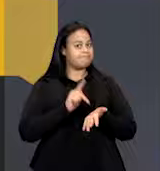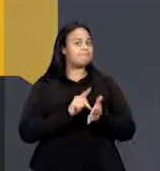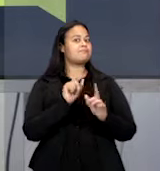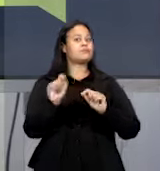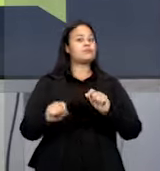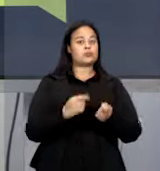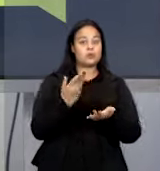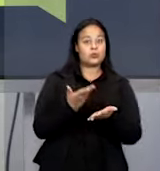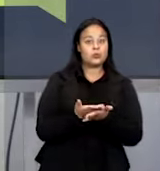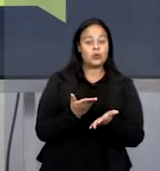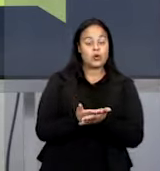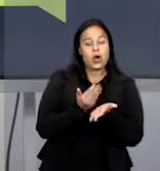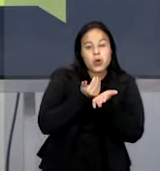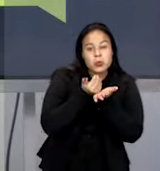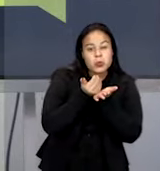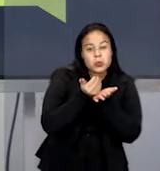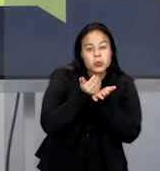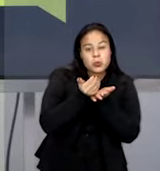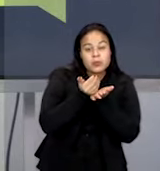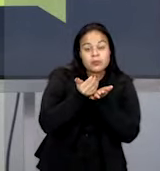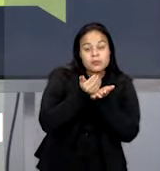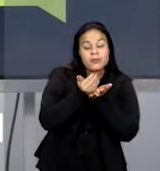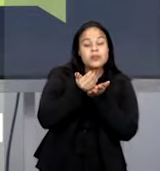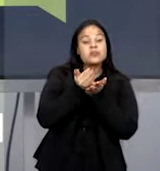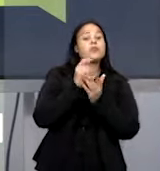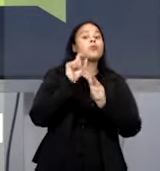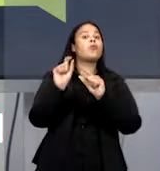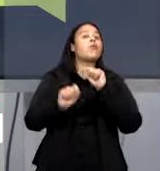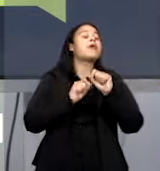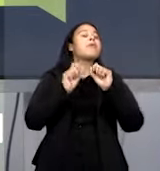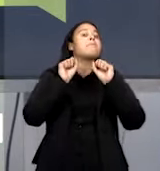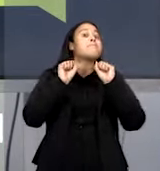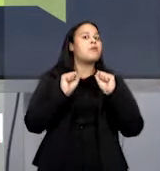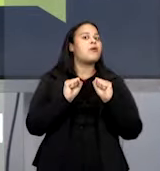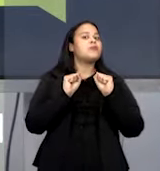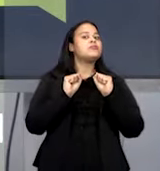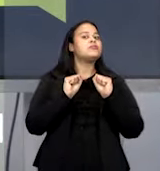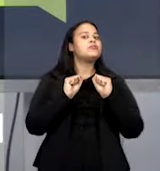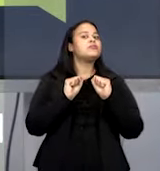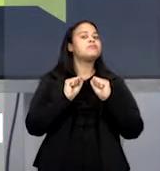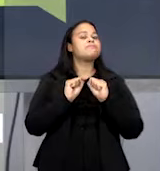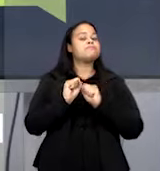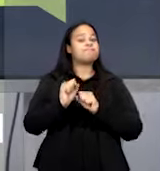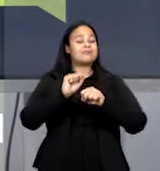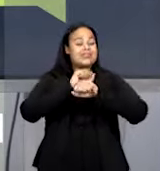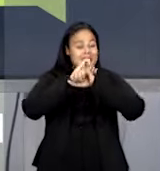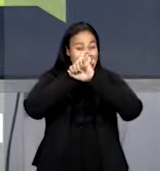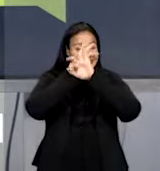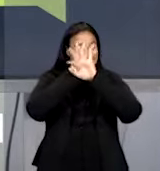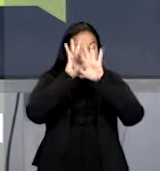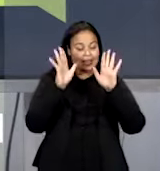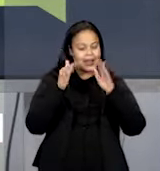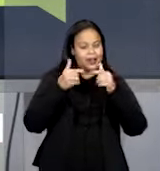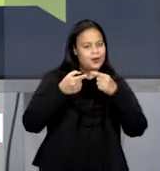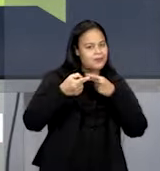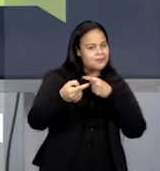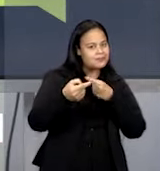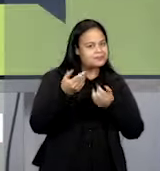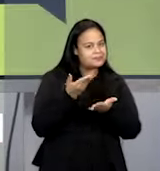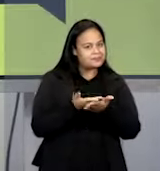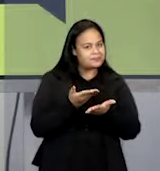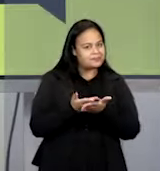aula introdutória para que a gente possa entender esse assunto nas próximas aulas.